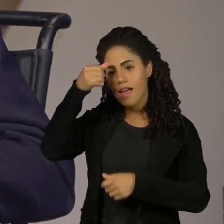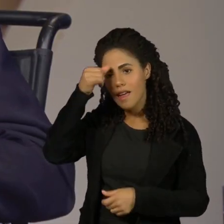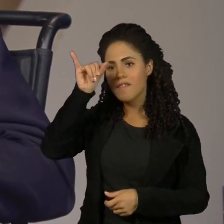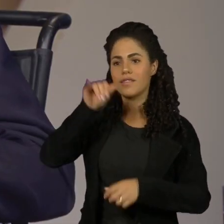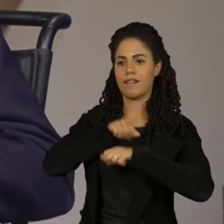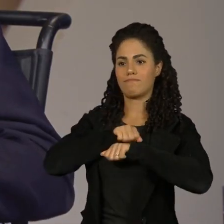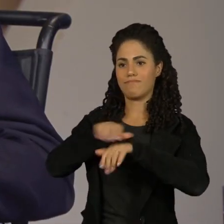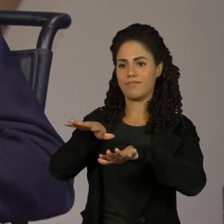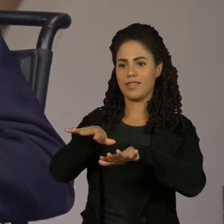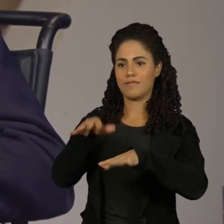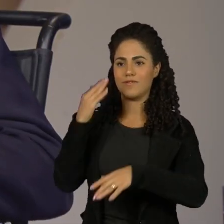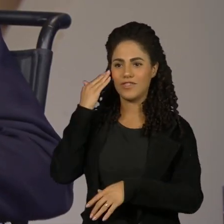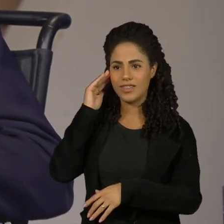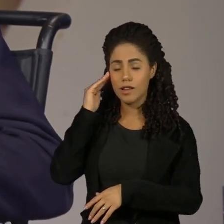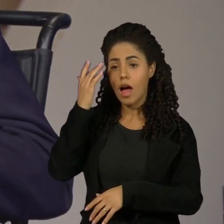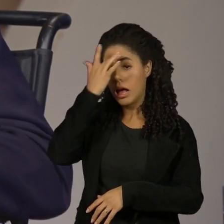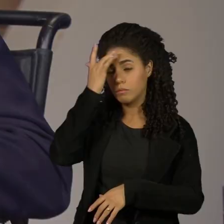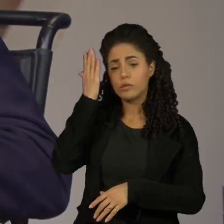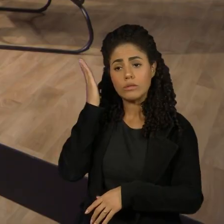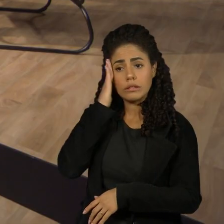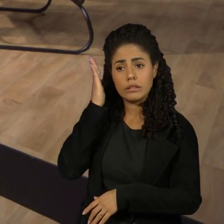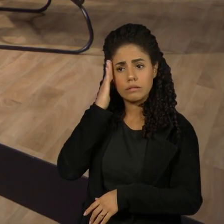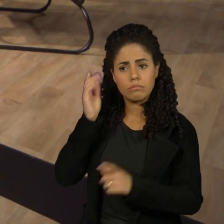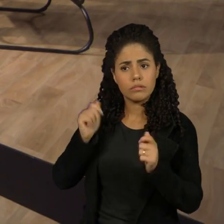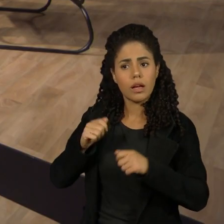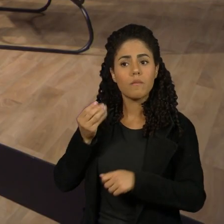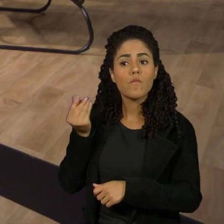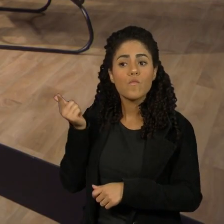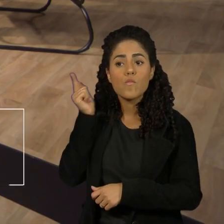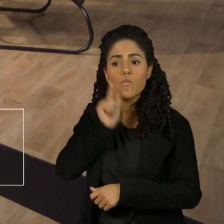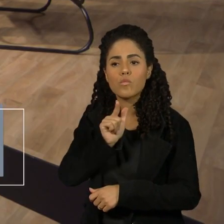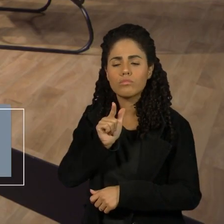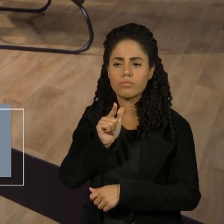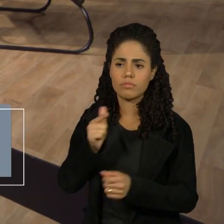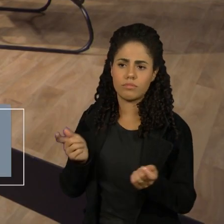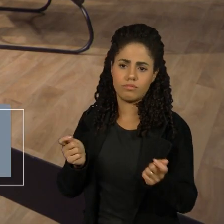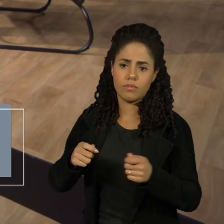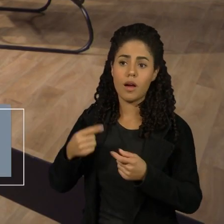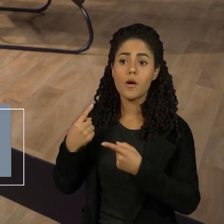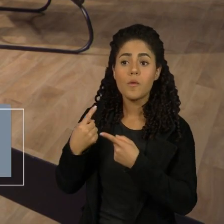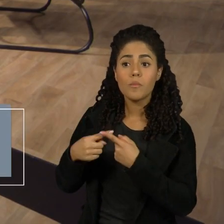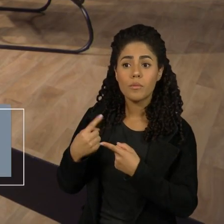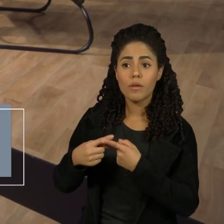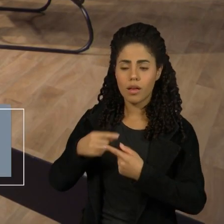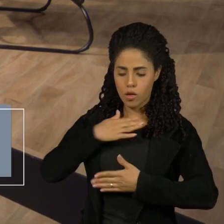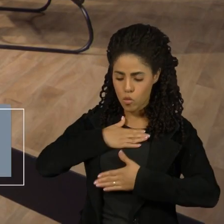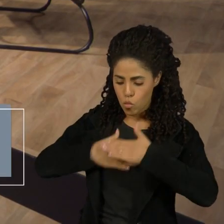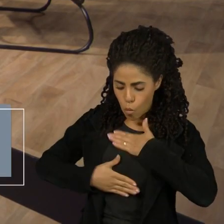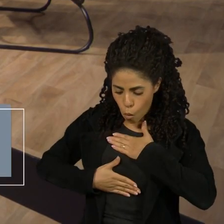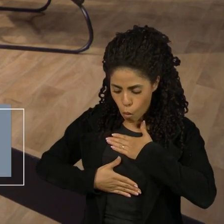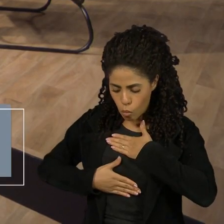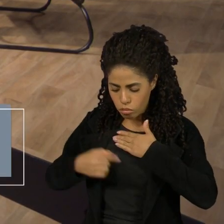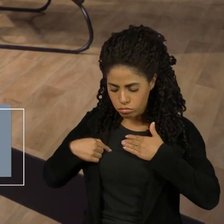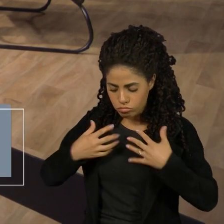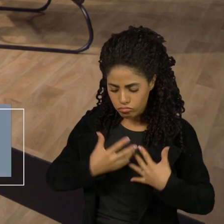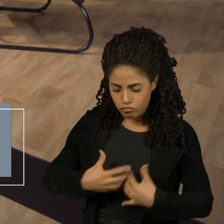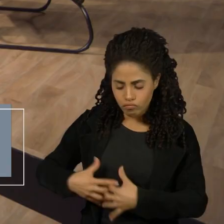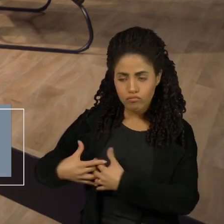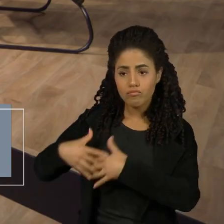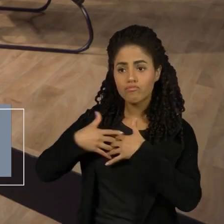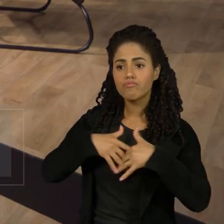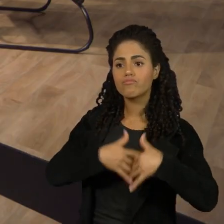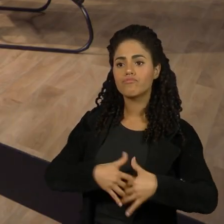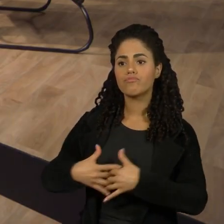já sabe que as pessoas podem ser curadas, porque nenhuma parte do nosso corpo que é definitiva